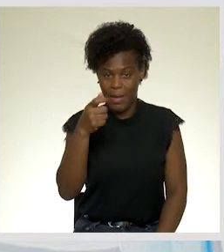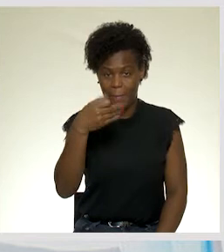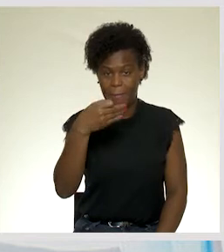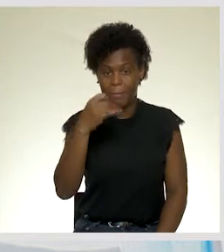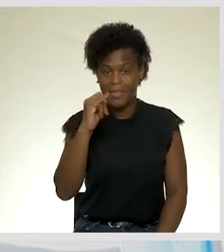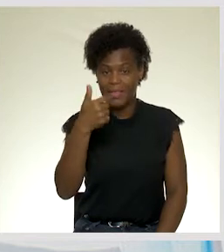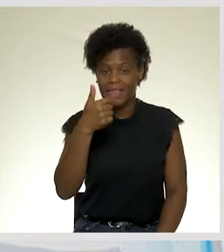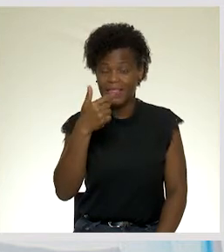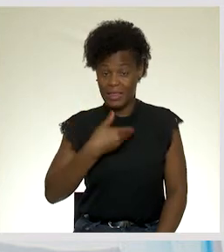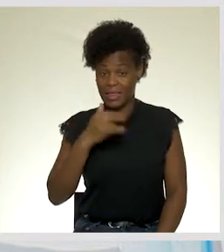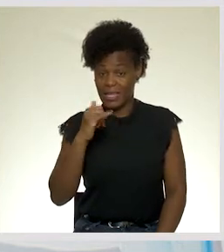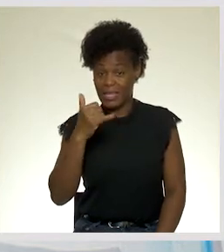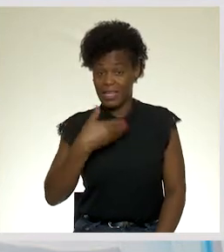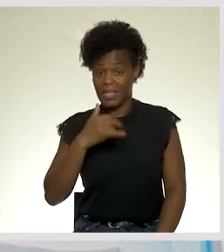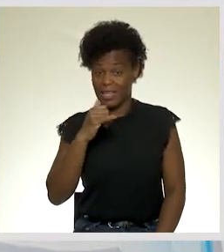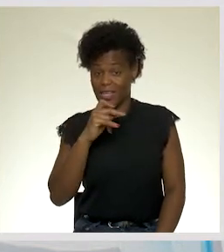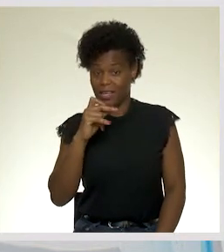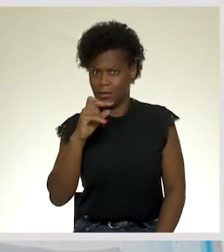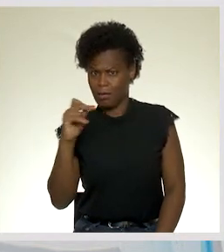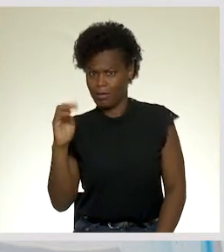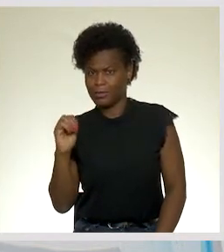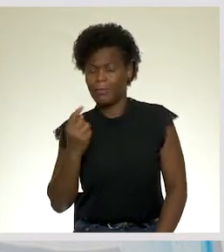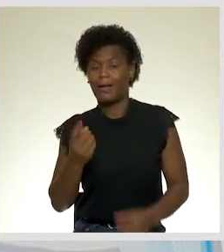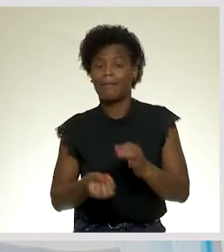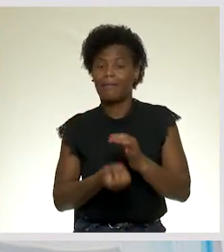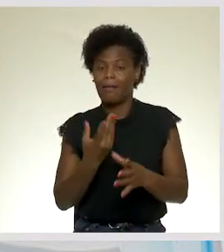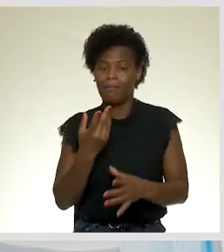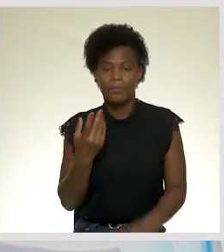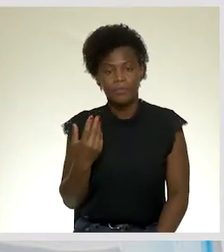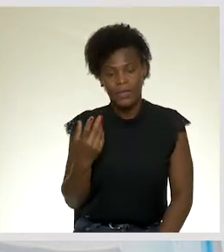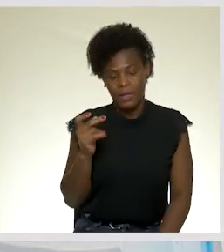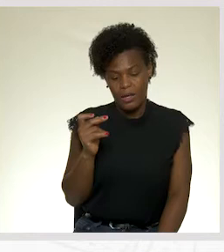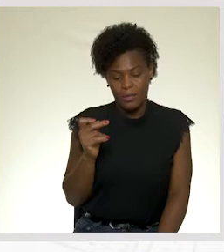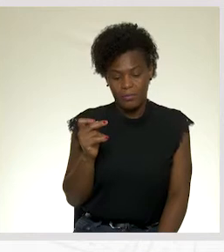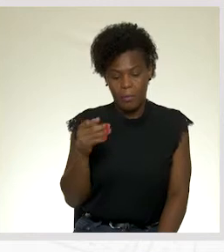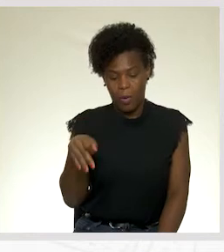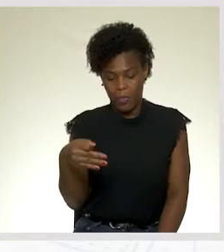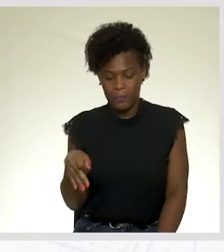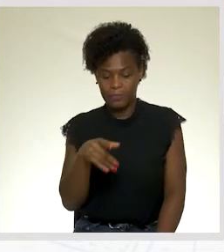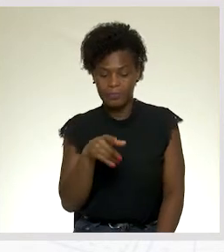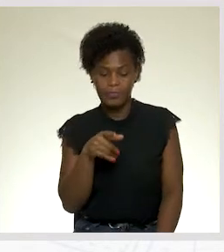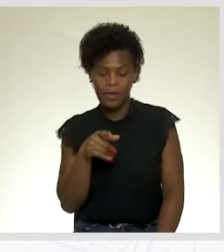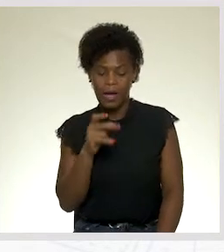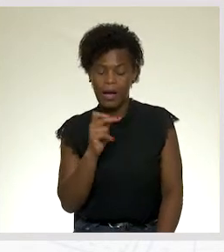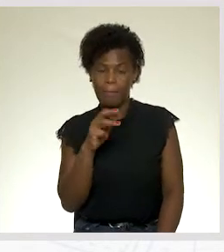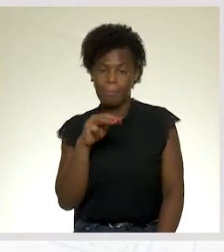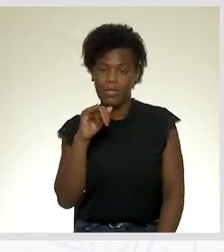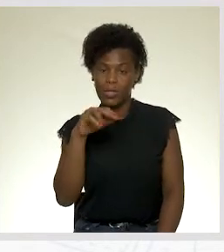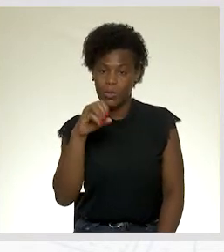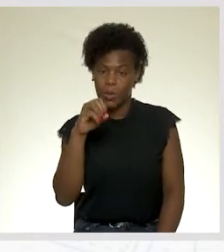formar, então, proteínas. Vamos ver como é constituído os aminoácidos. Os aminoácidos são constituídos